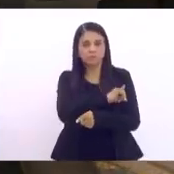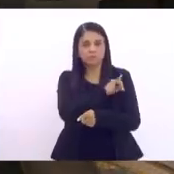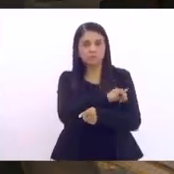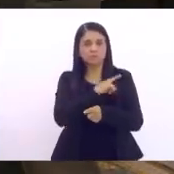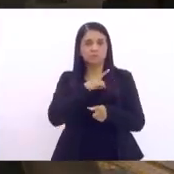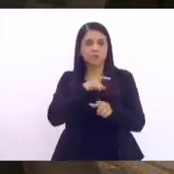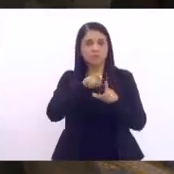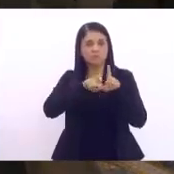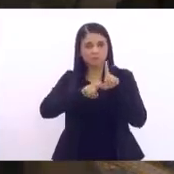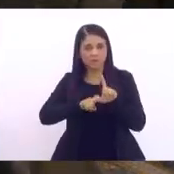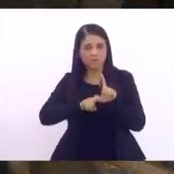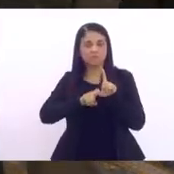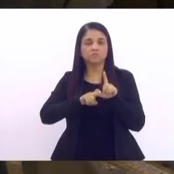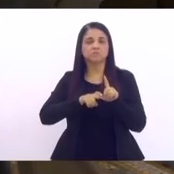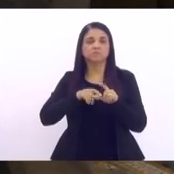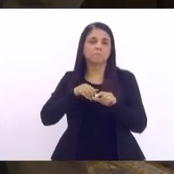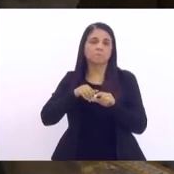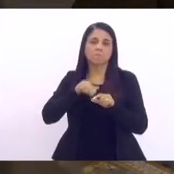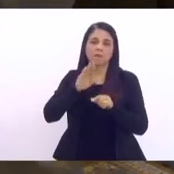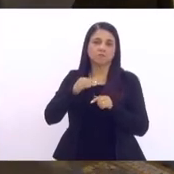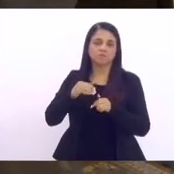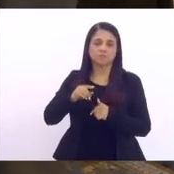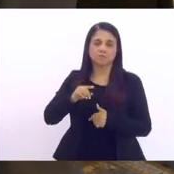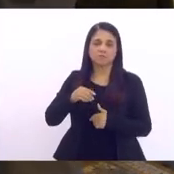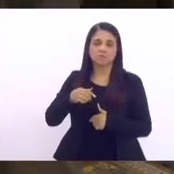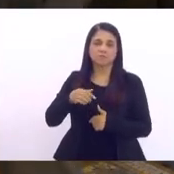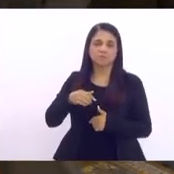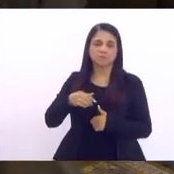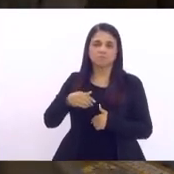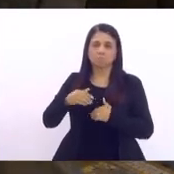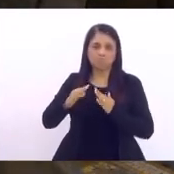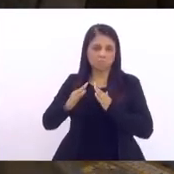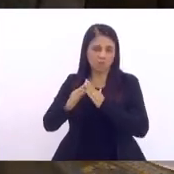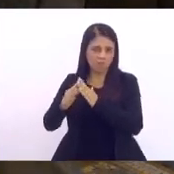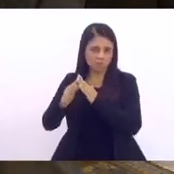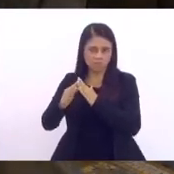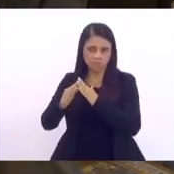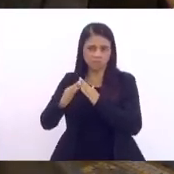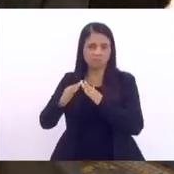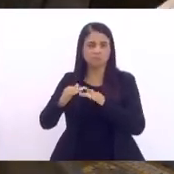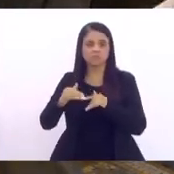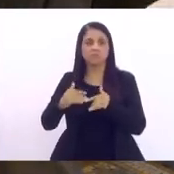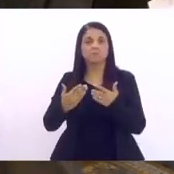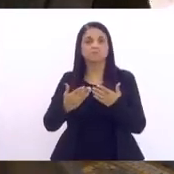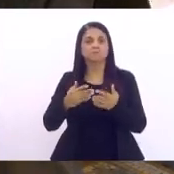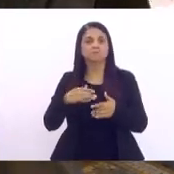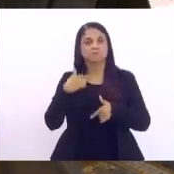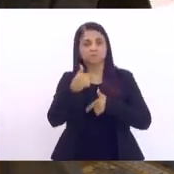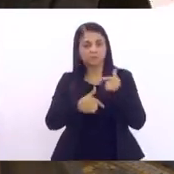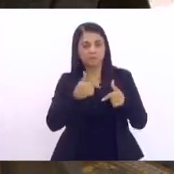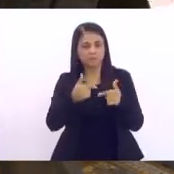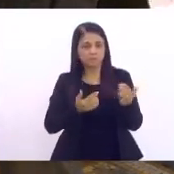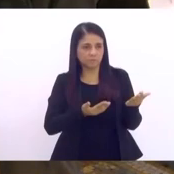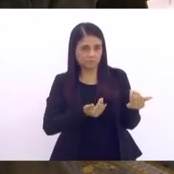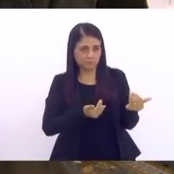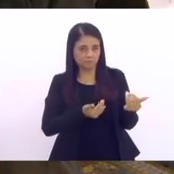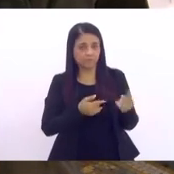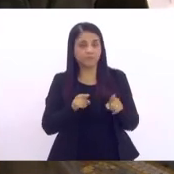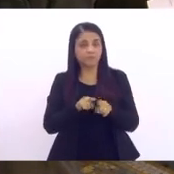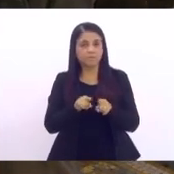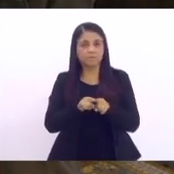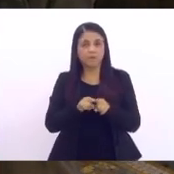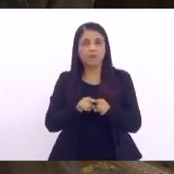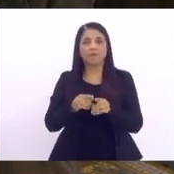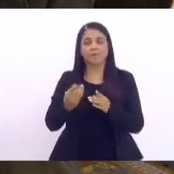moradias, deputado Fábio Silva, para os nossos trabalhadores e jovens. Sem contar o alto custo da moradia e,